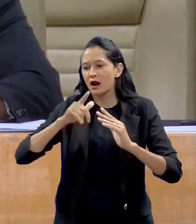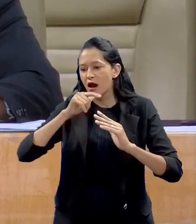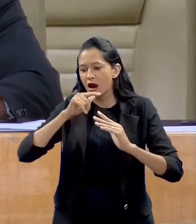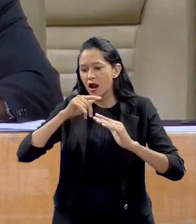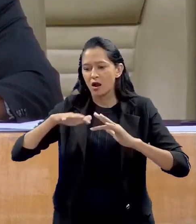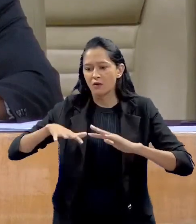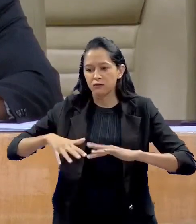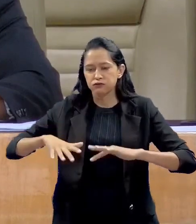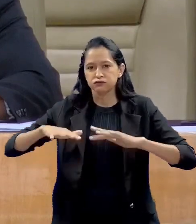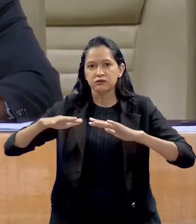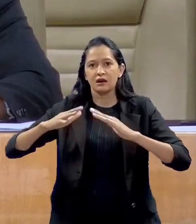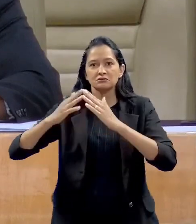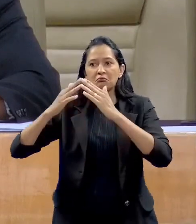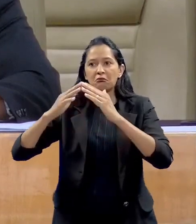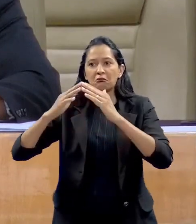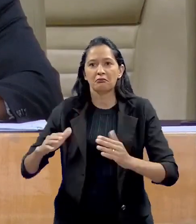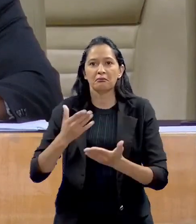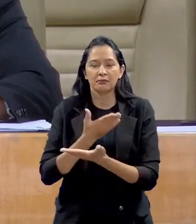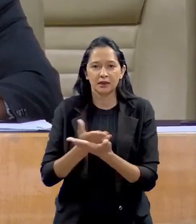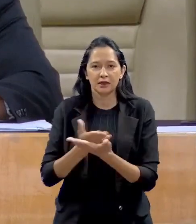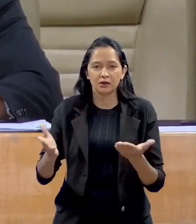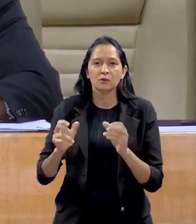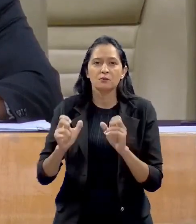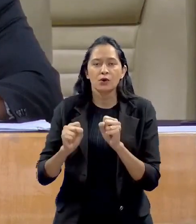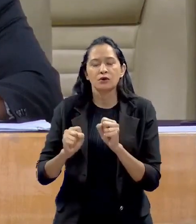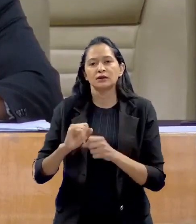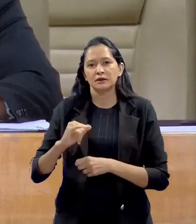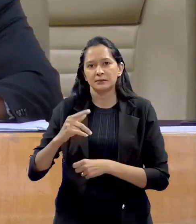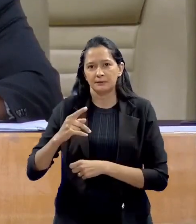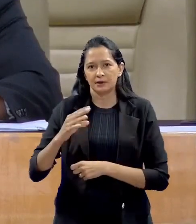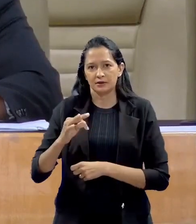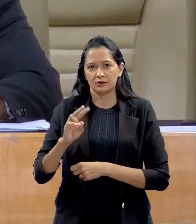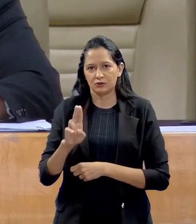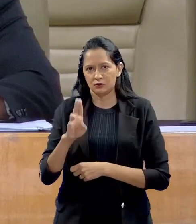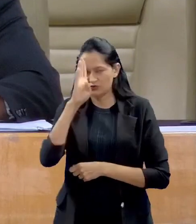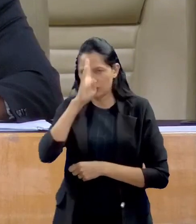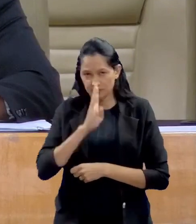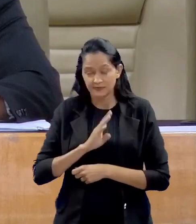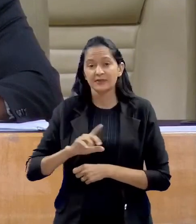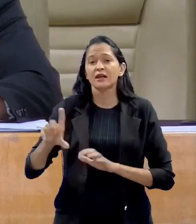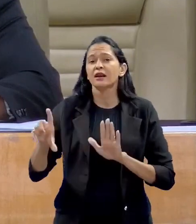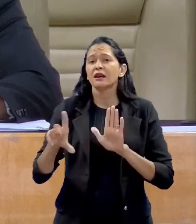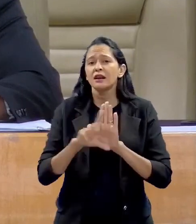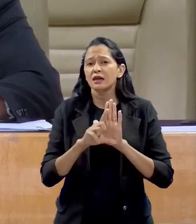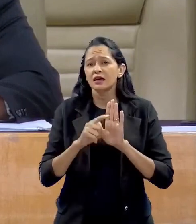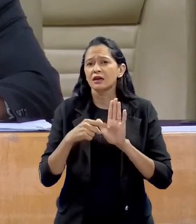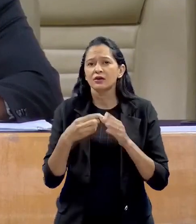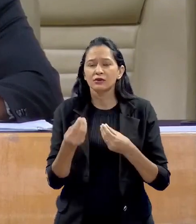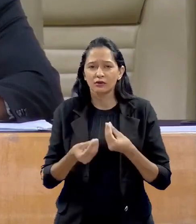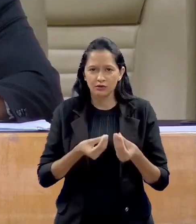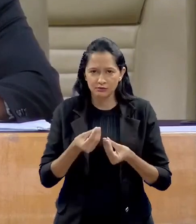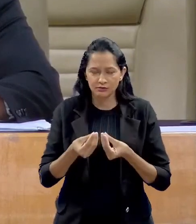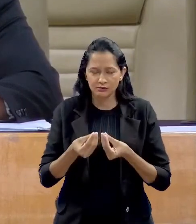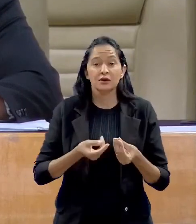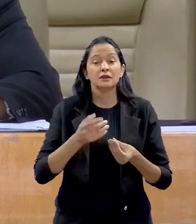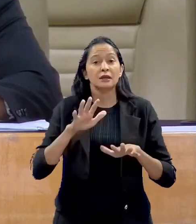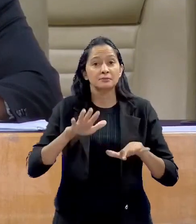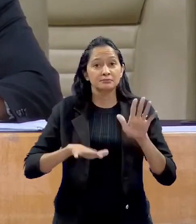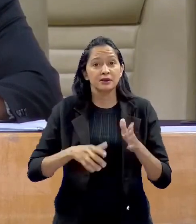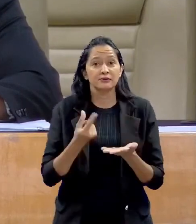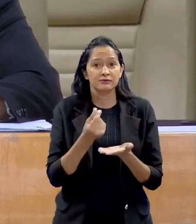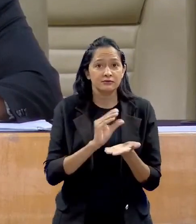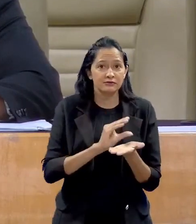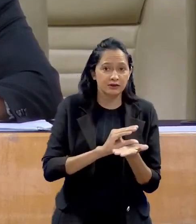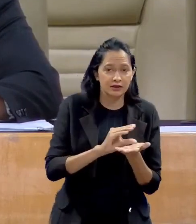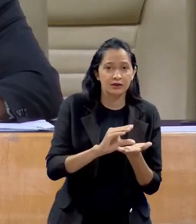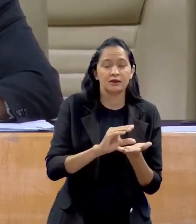de Goiânia. As despesas decorrentes da aplicação desta lei correrão por conta de dotações orçamentárias próprias consignadas